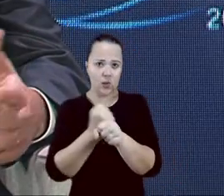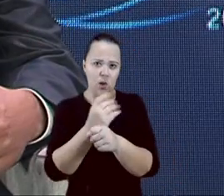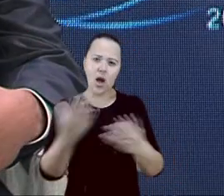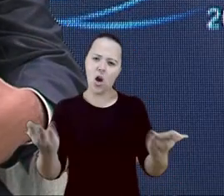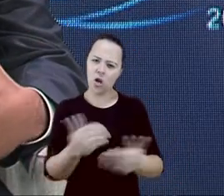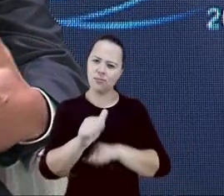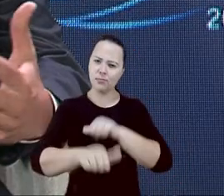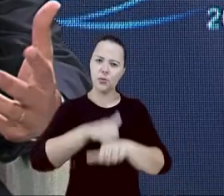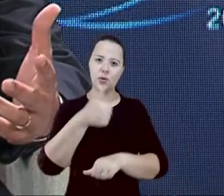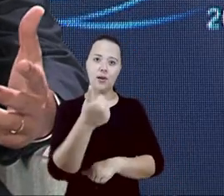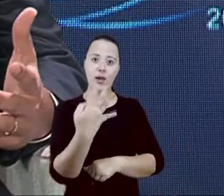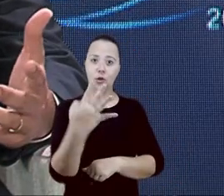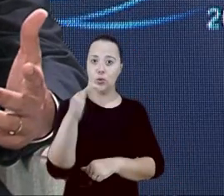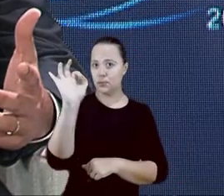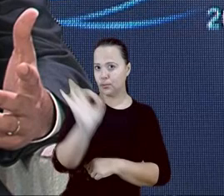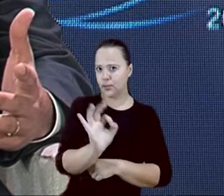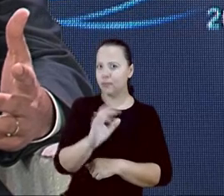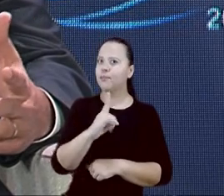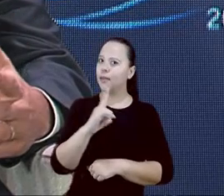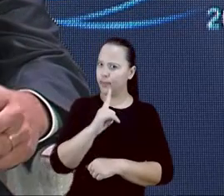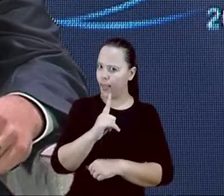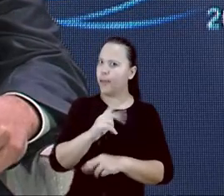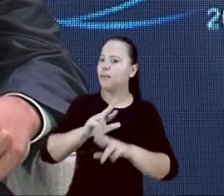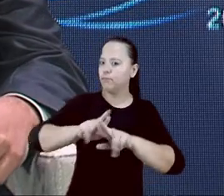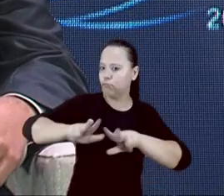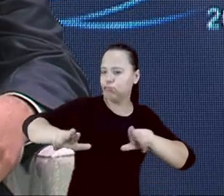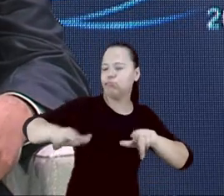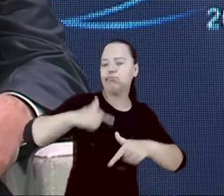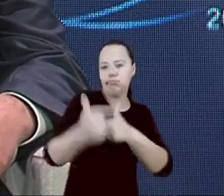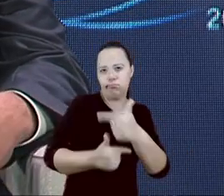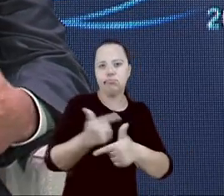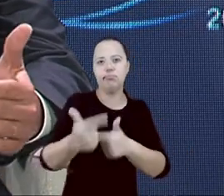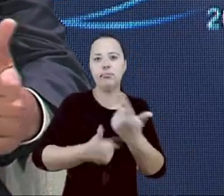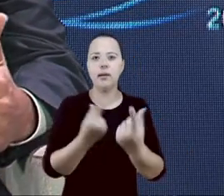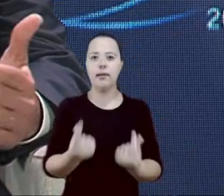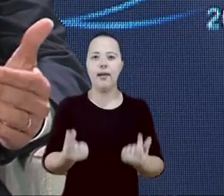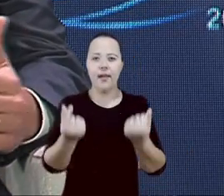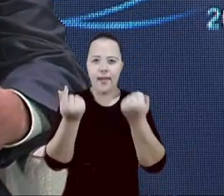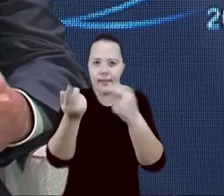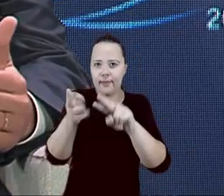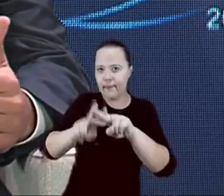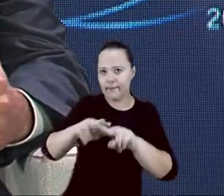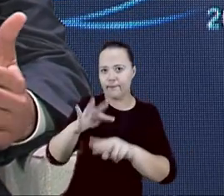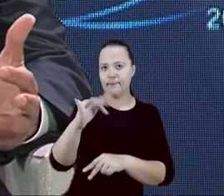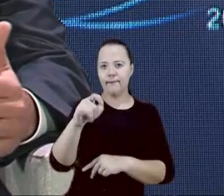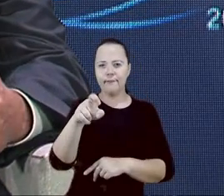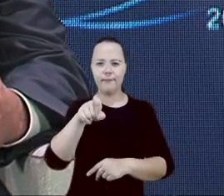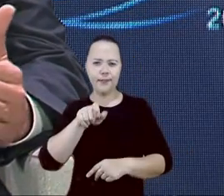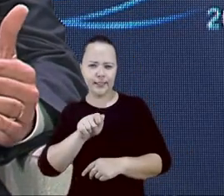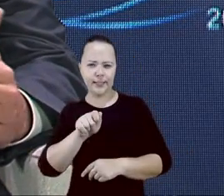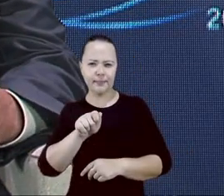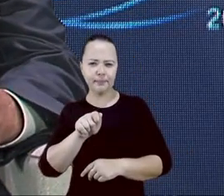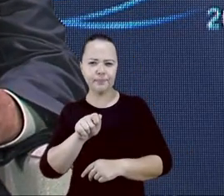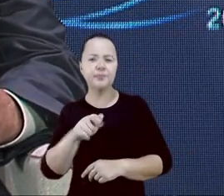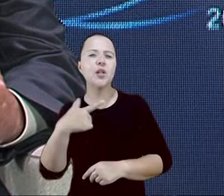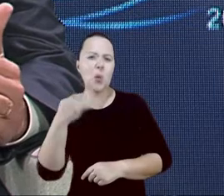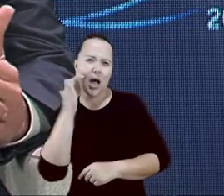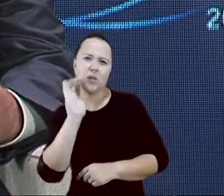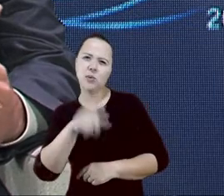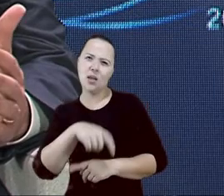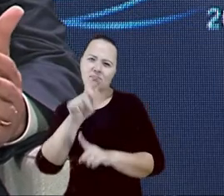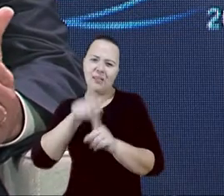14%, então tem uma baita de uma de por protegendo a fixa na minha visão aqui acho que é coisas curto prazo a gente